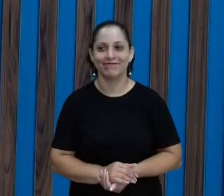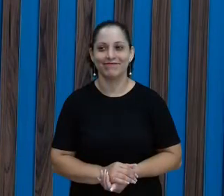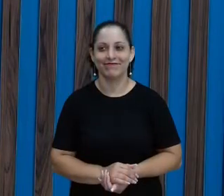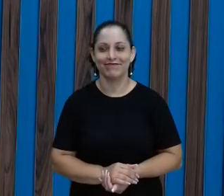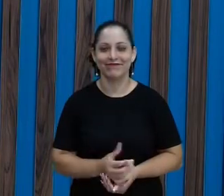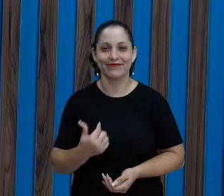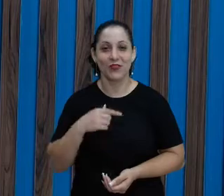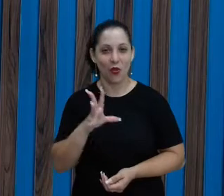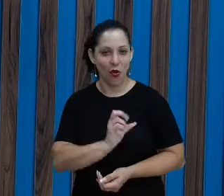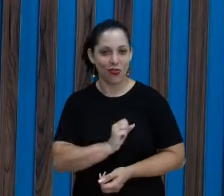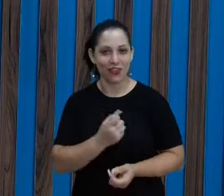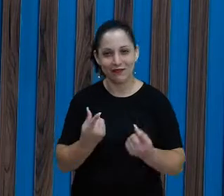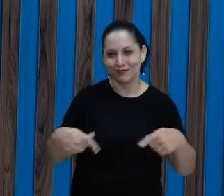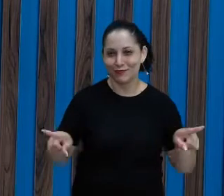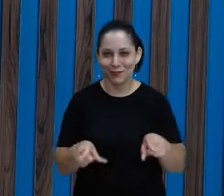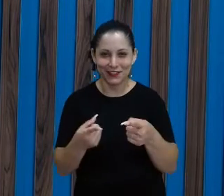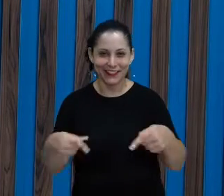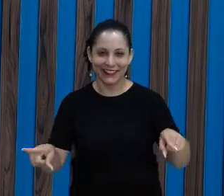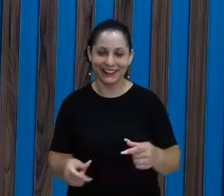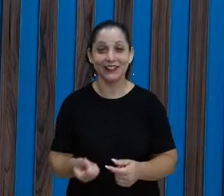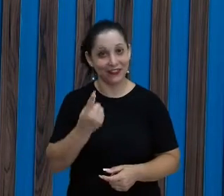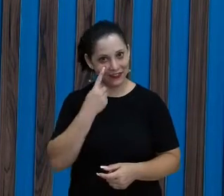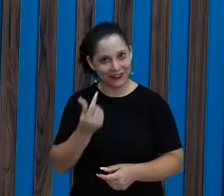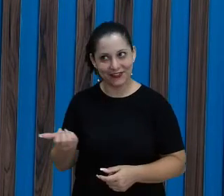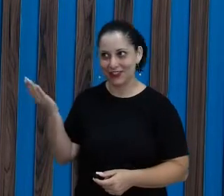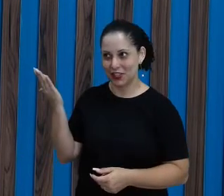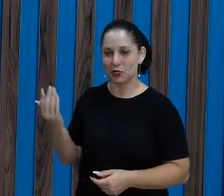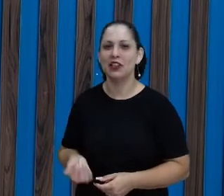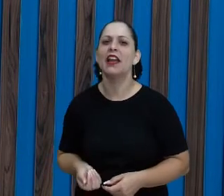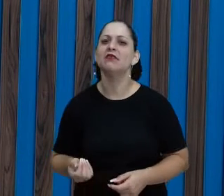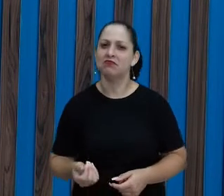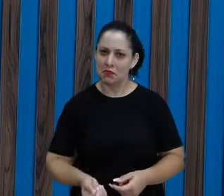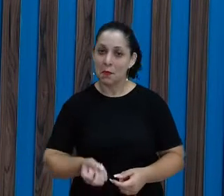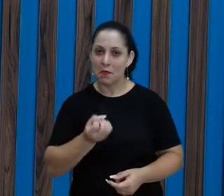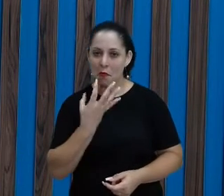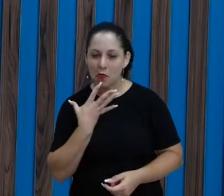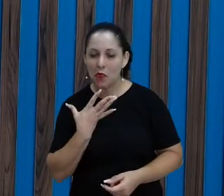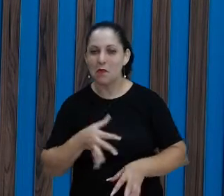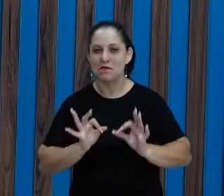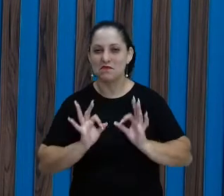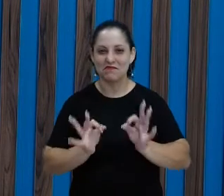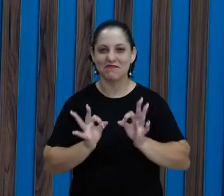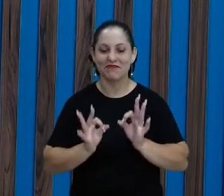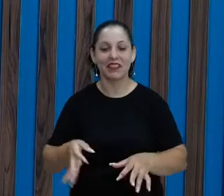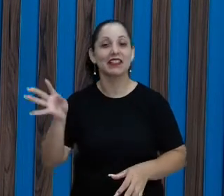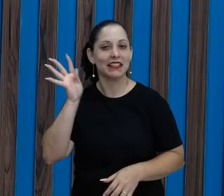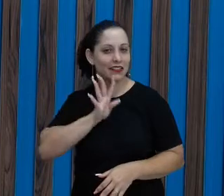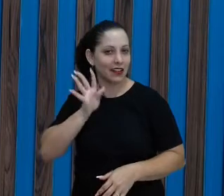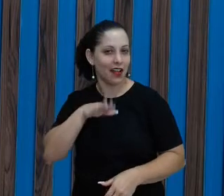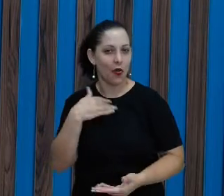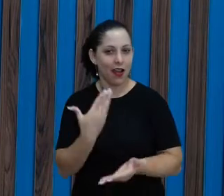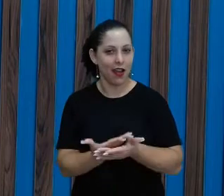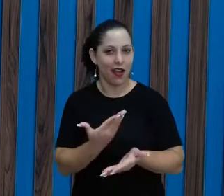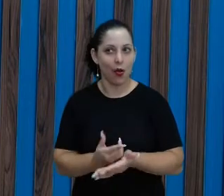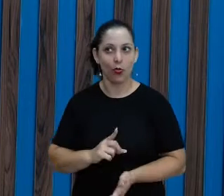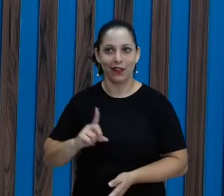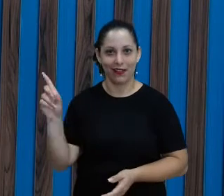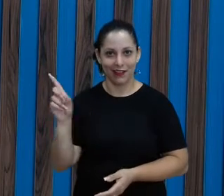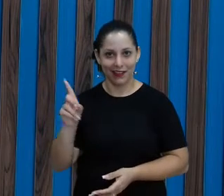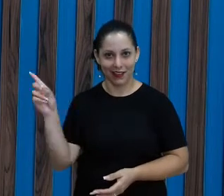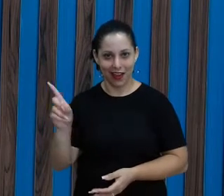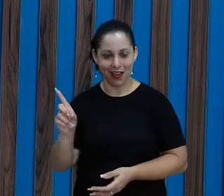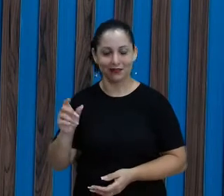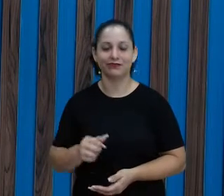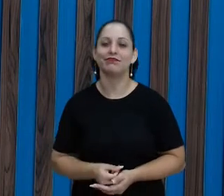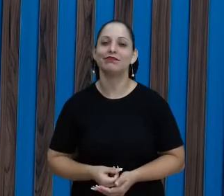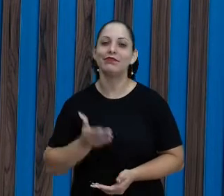Eu amo essa musiquinha. Vocês viram aí, né? Que grande produção. Vocês viram aí como é massa a aula que acontece lá no Compaz.